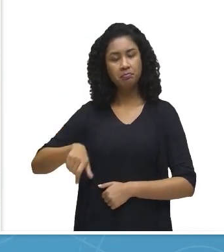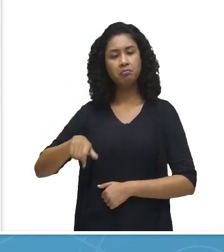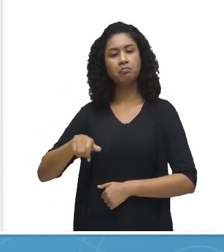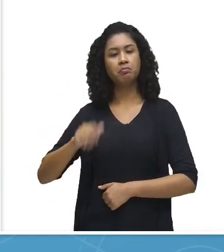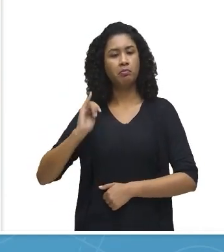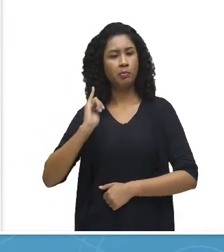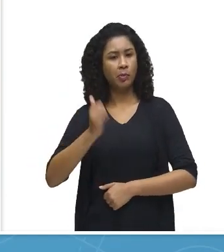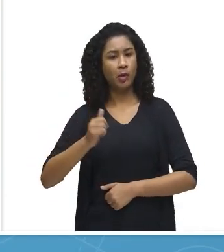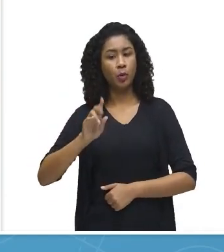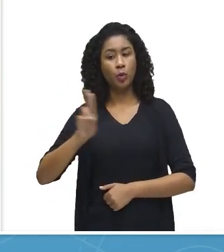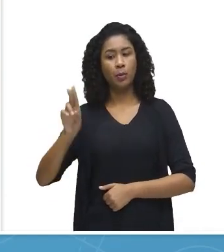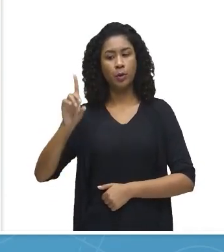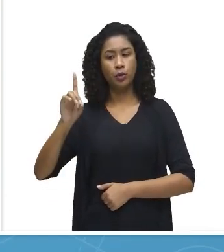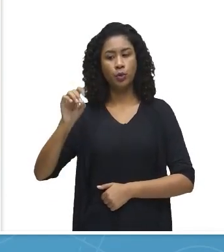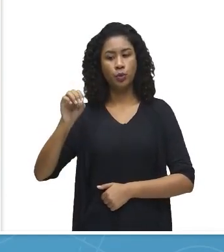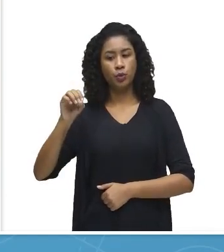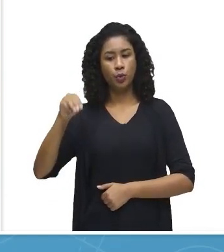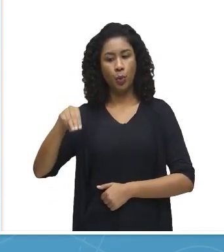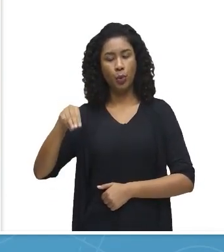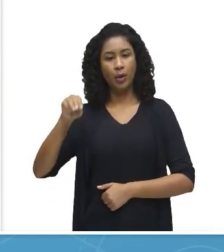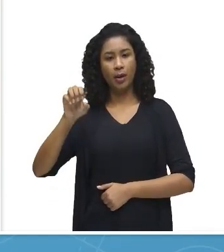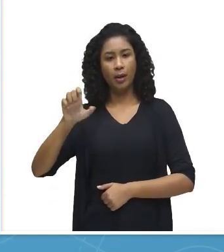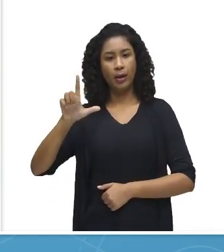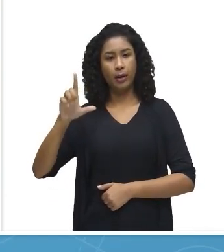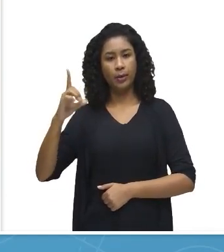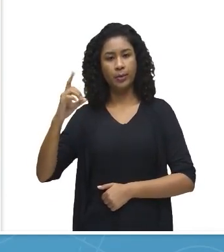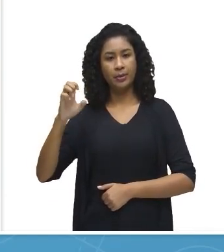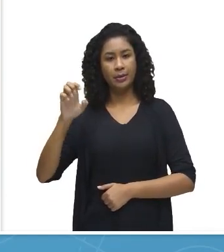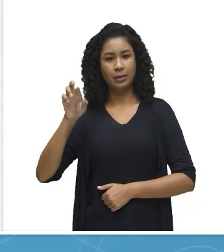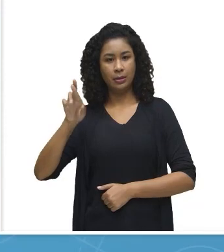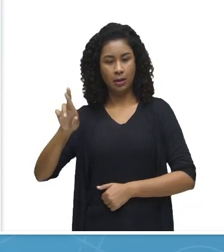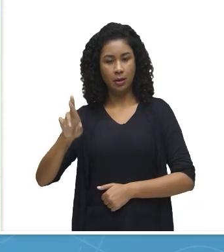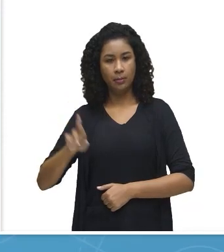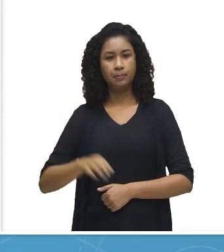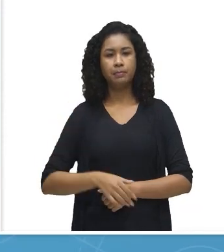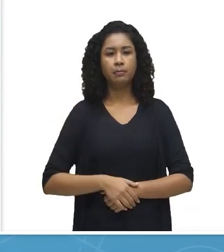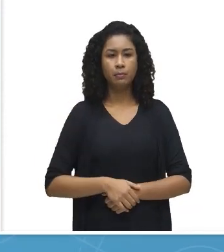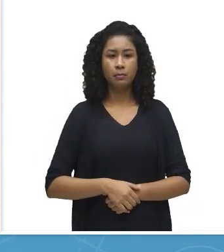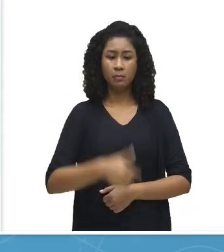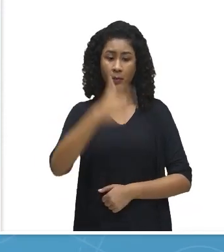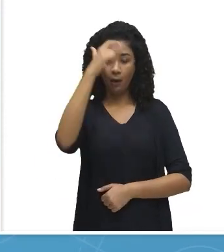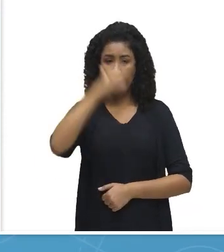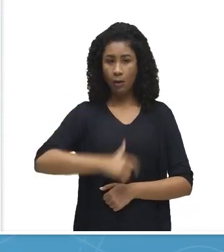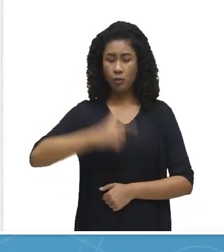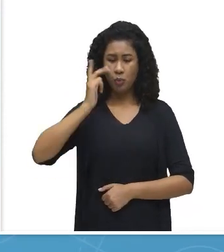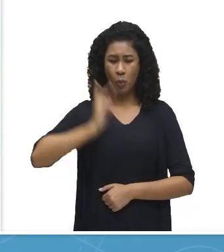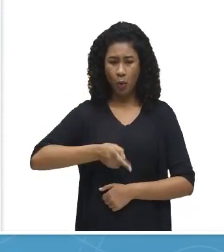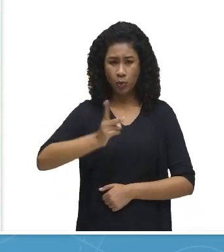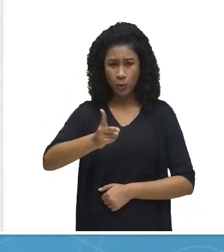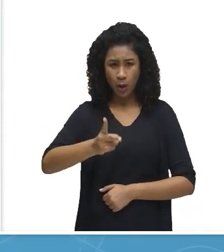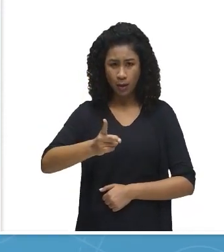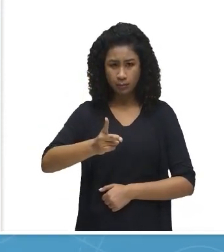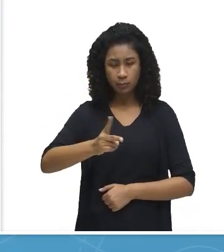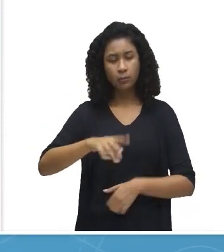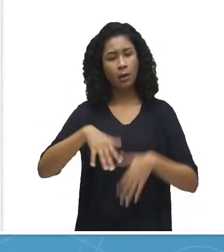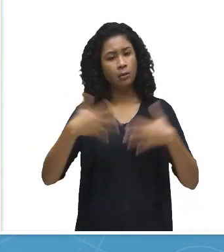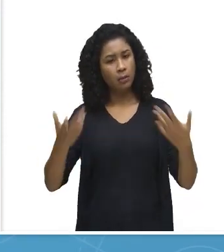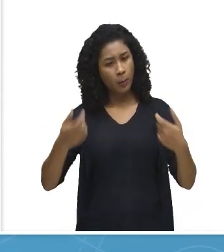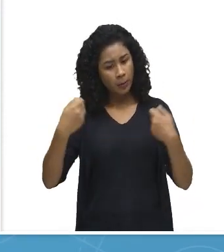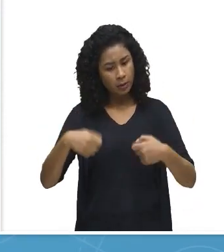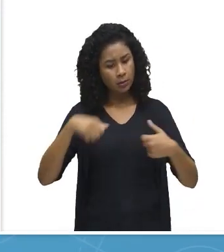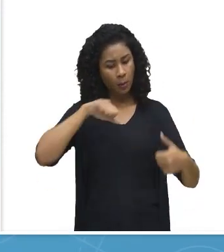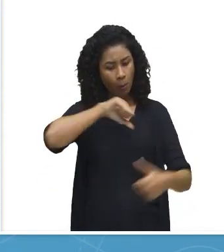seguinte: para eu ser eu mesmo, eu preciso sempre estar em mudança. Quanto mais eu